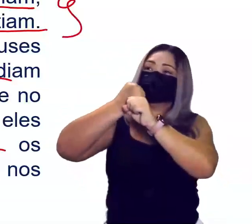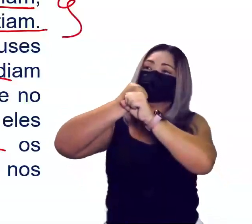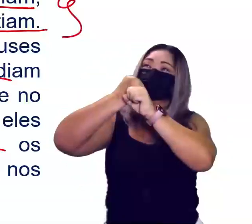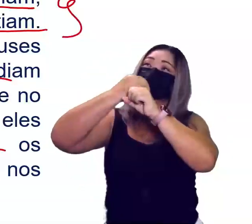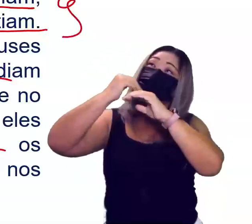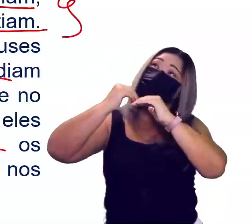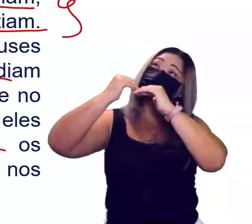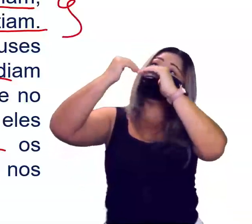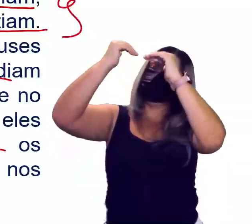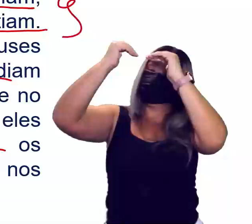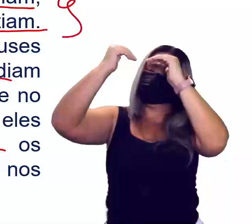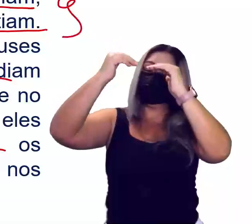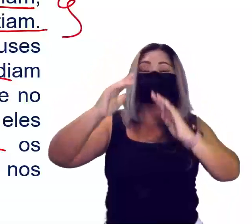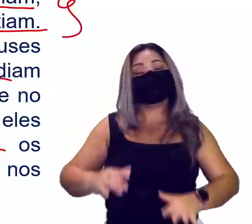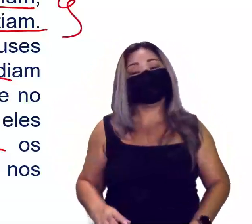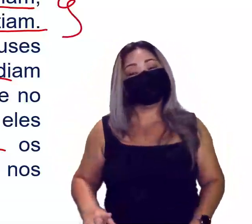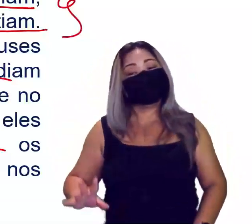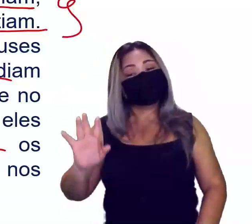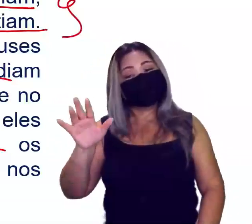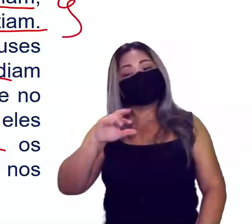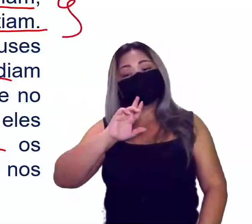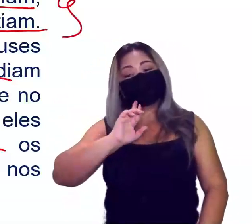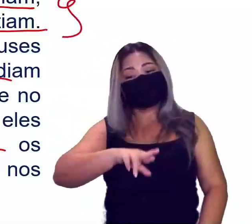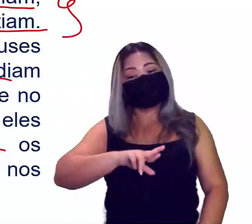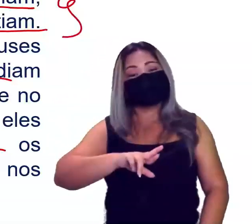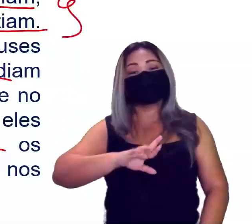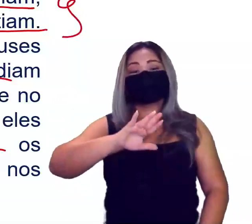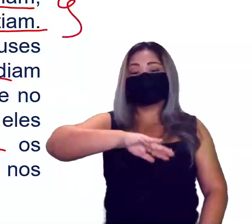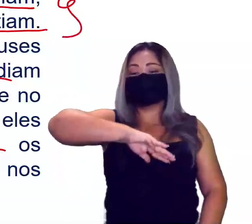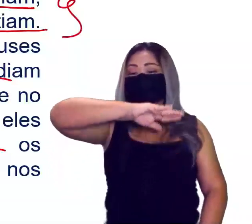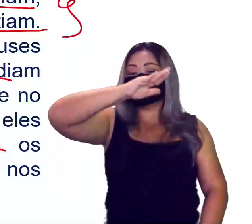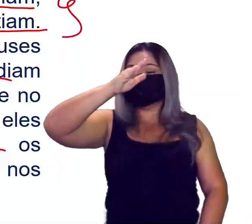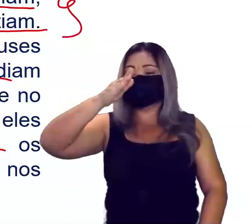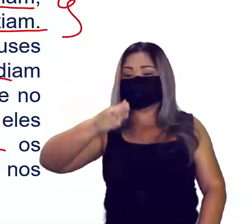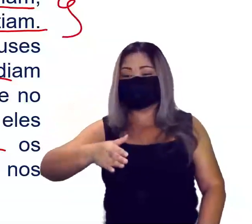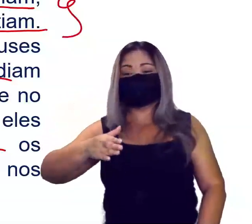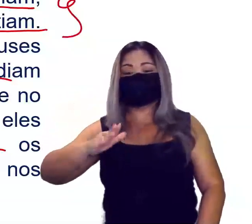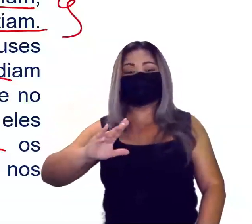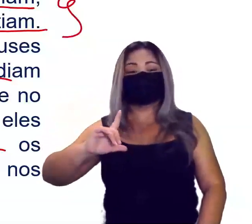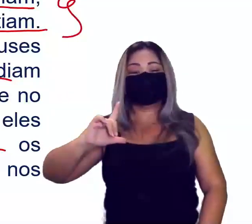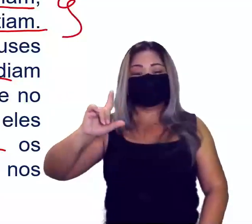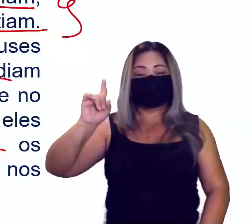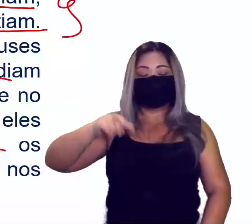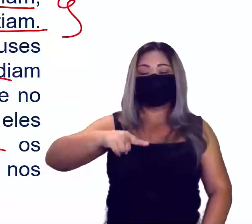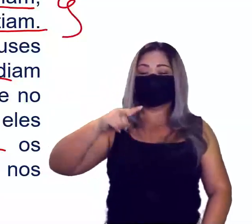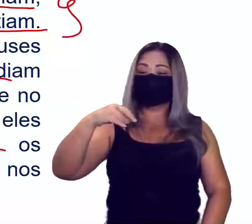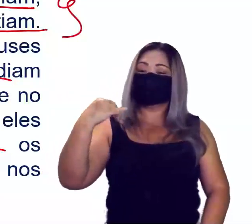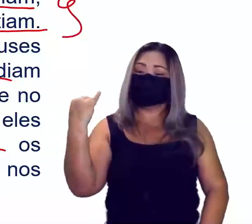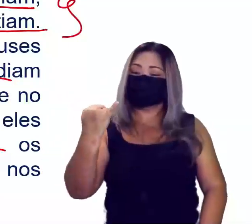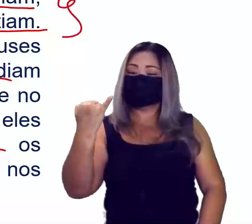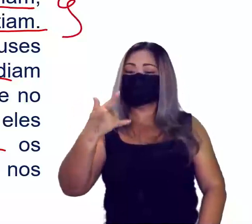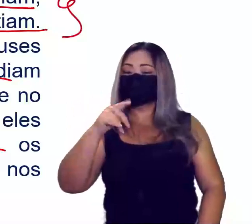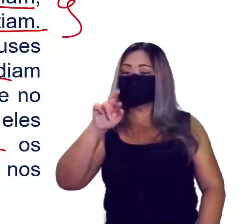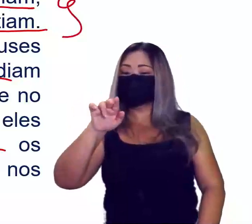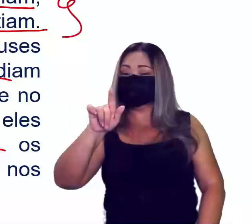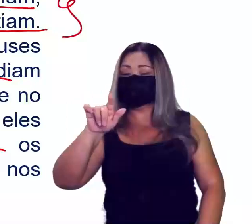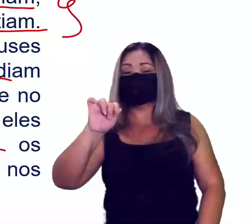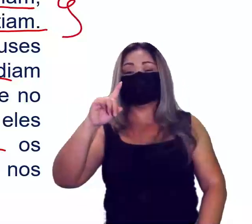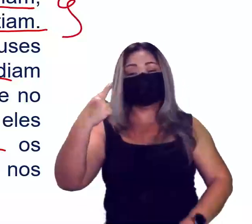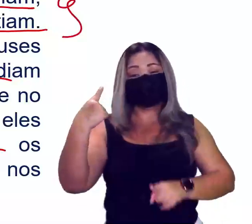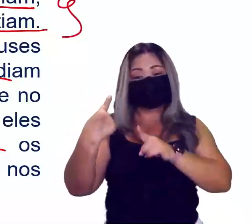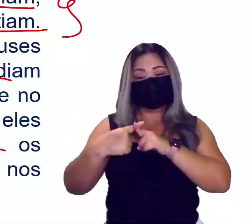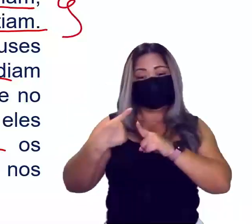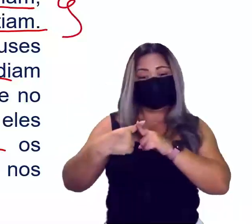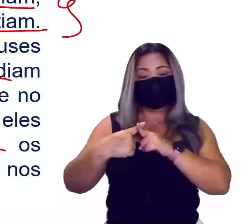mais elevados da cidade. Então, a resposta é o Monte Olimpo, né, e era importante para os gregos,